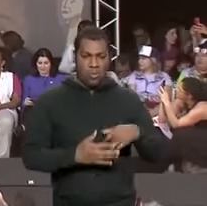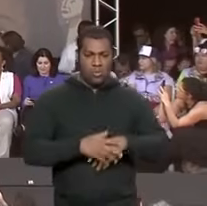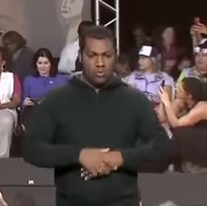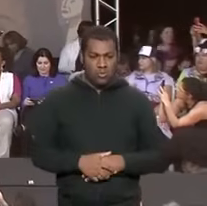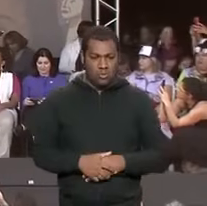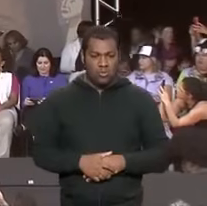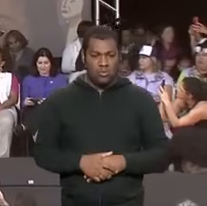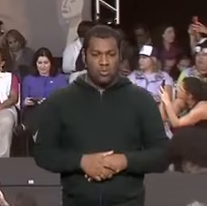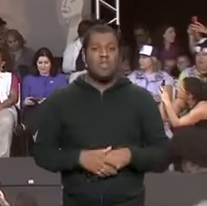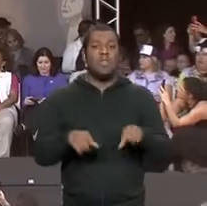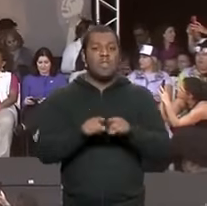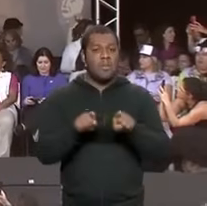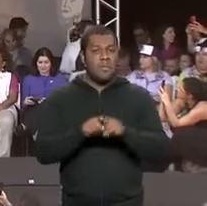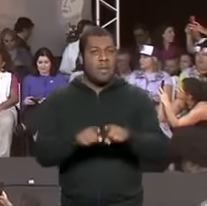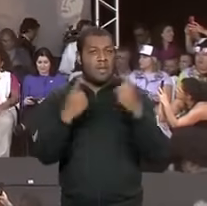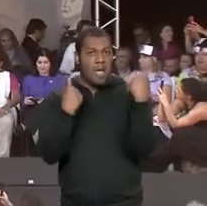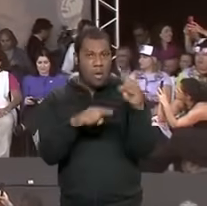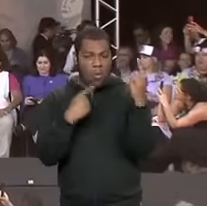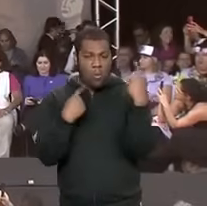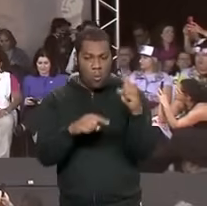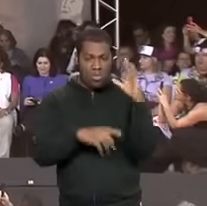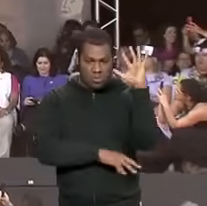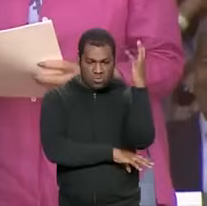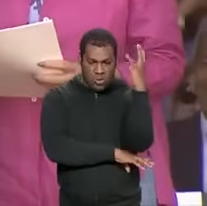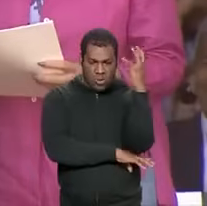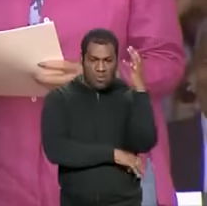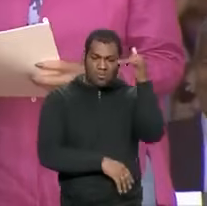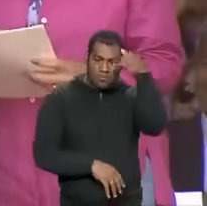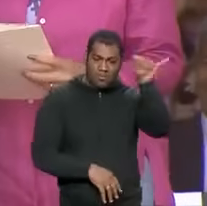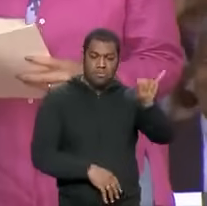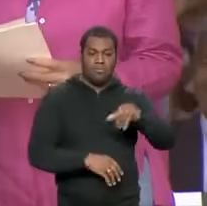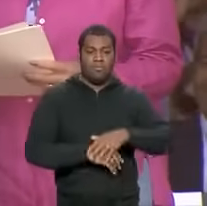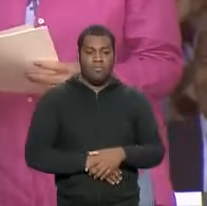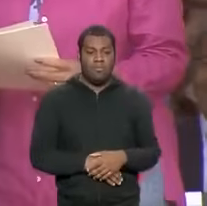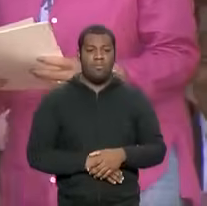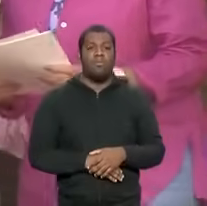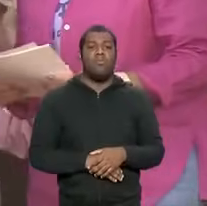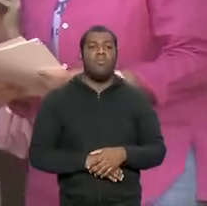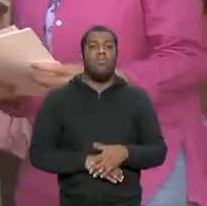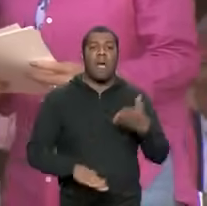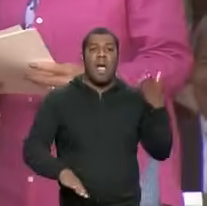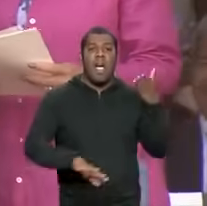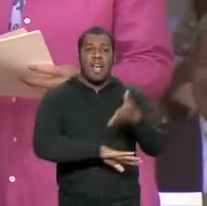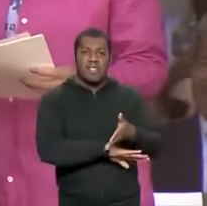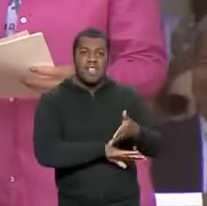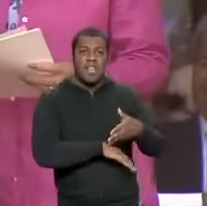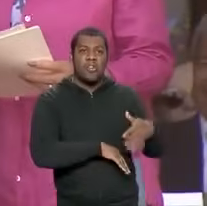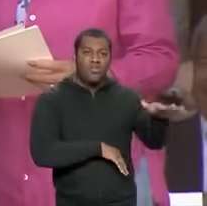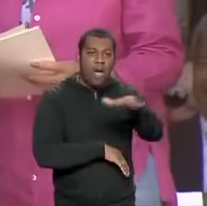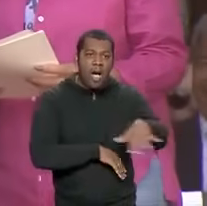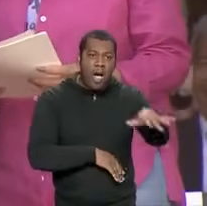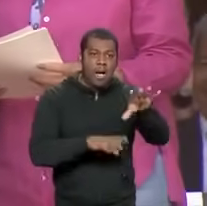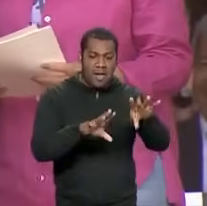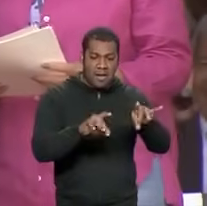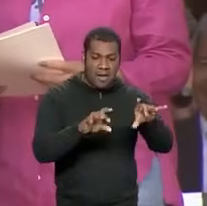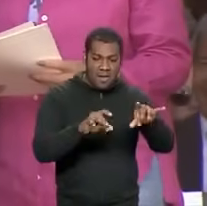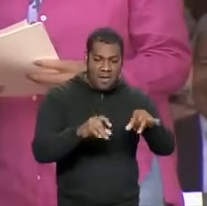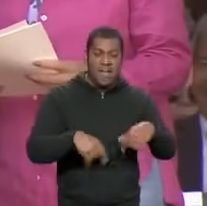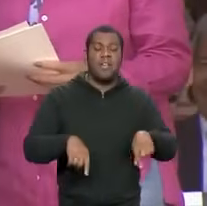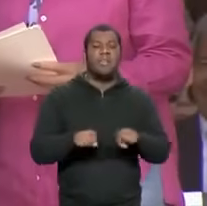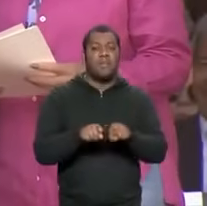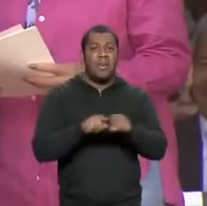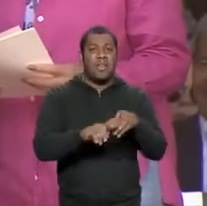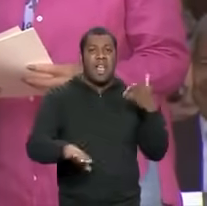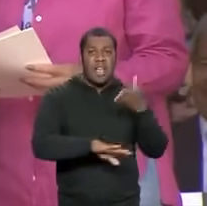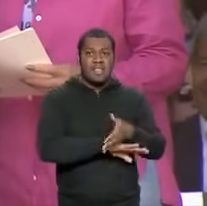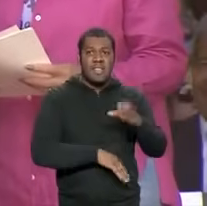ao meio ambiente o acesso à terra a titulação ao crédito aos equipamentos